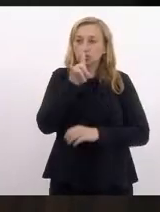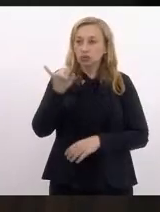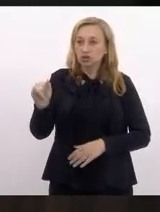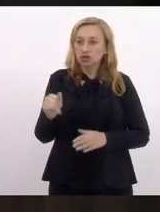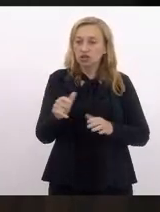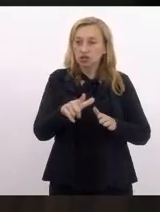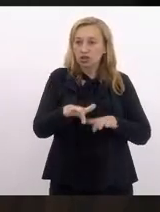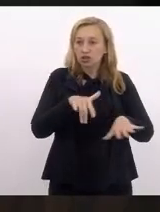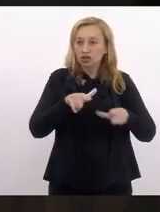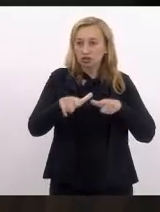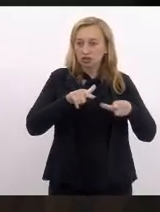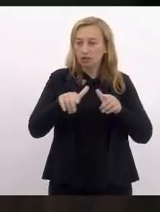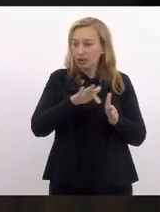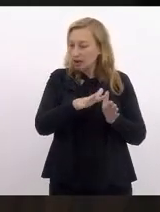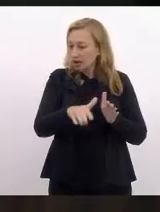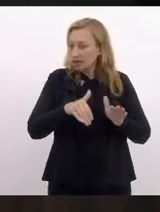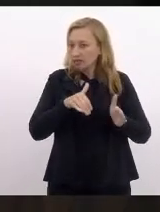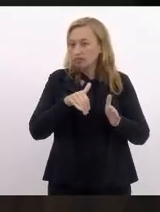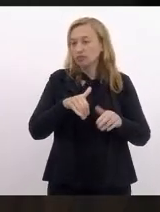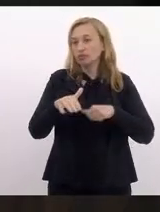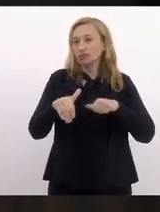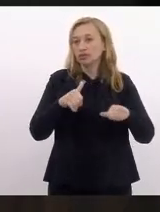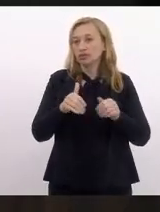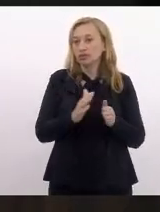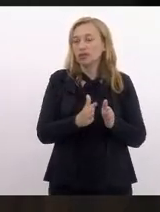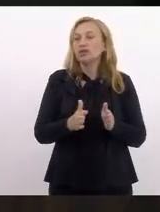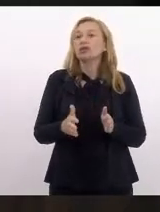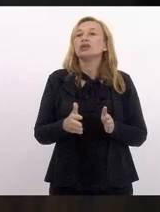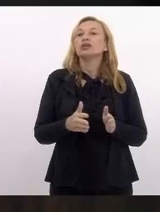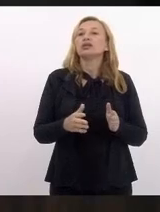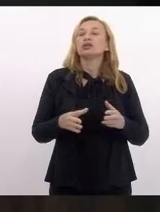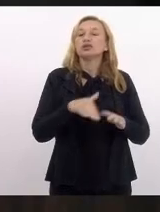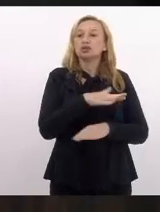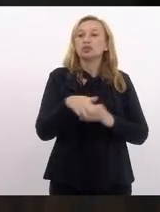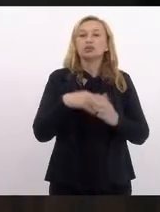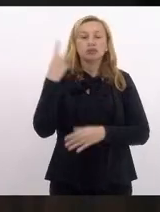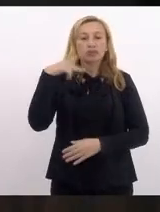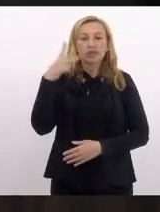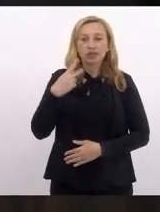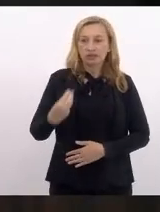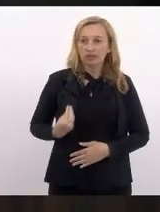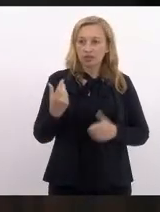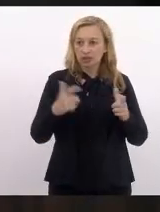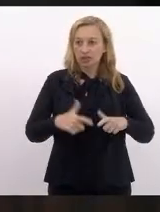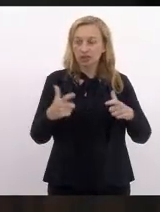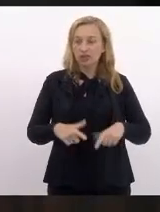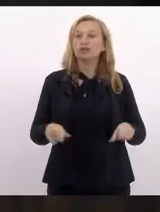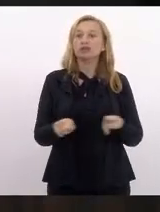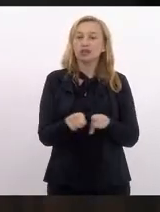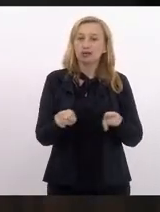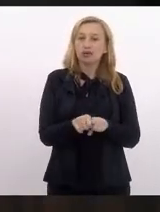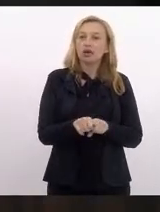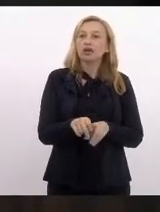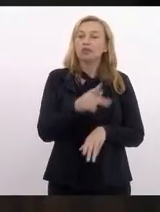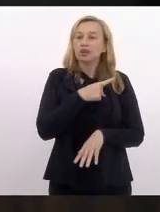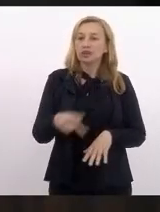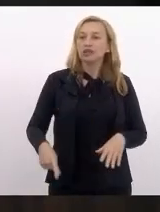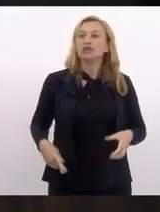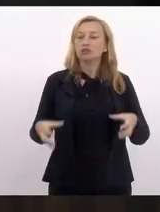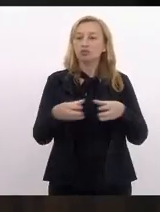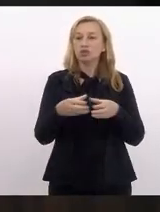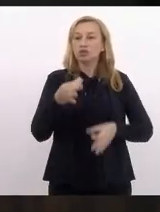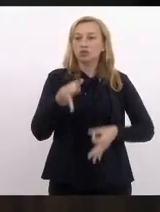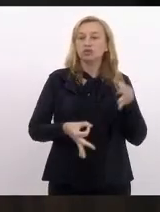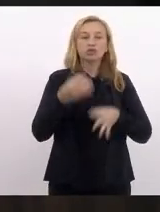chama os trabalhos a ordem e chama a atenção dos parlamentares o presidente e chama o presidente da Comissão de concessão Justiça